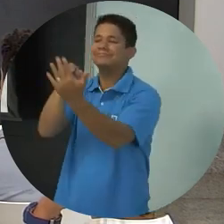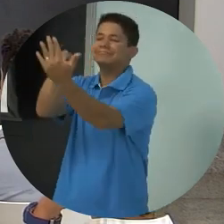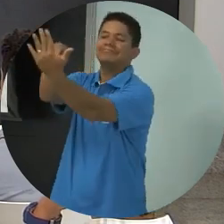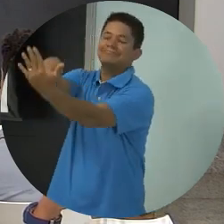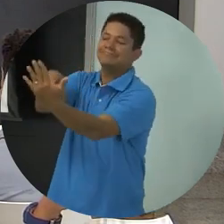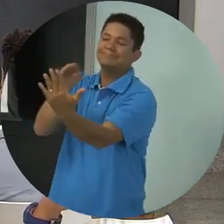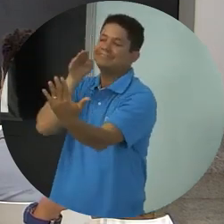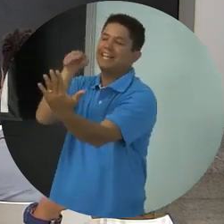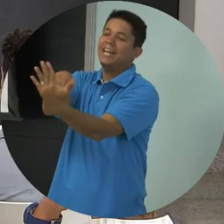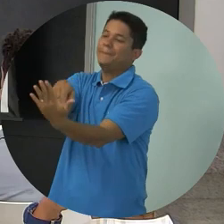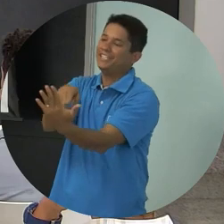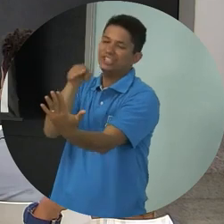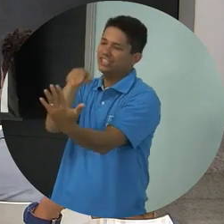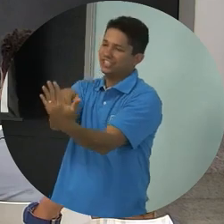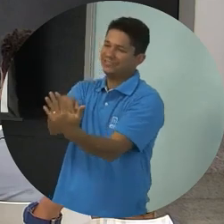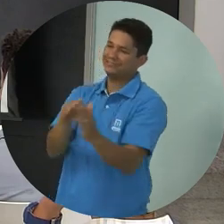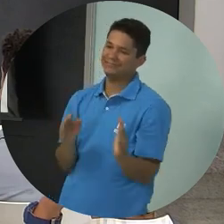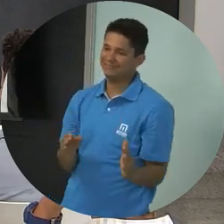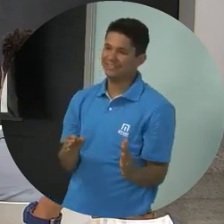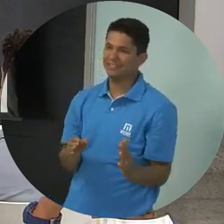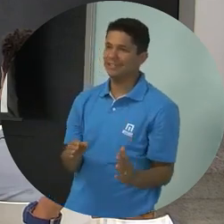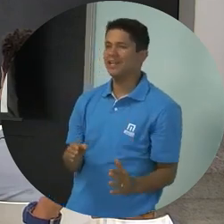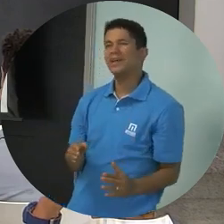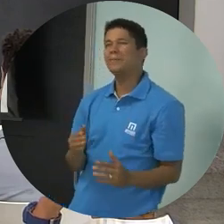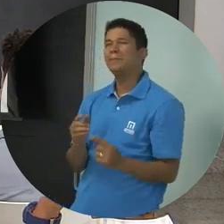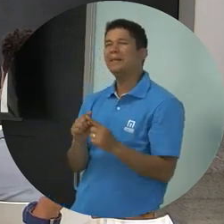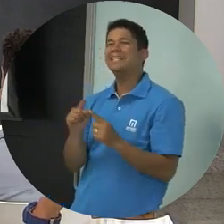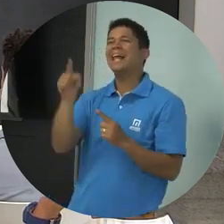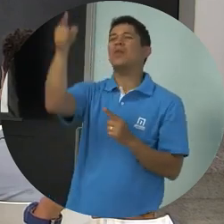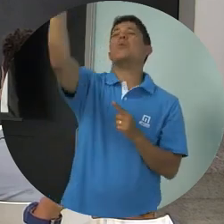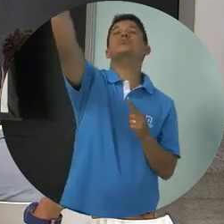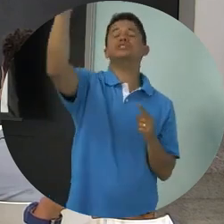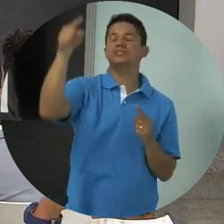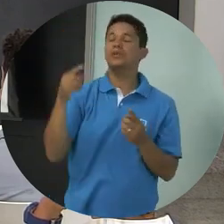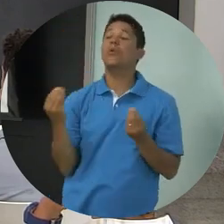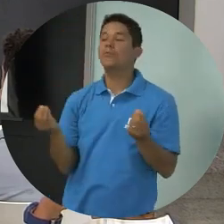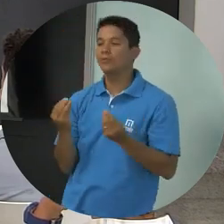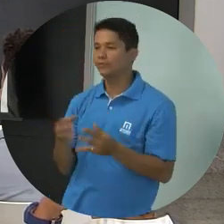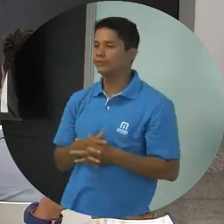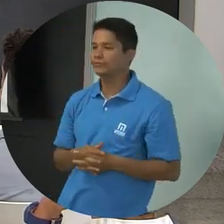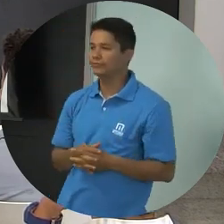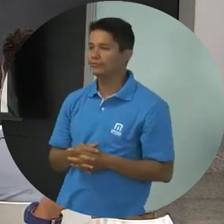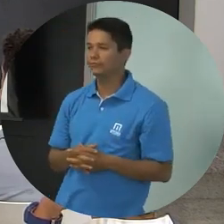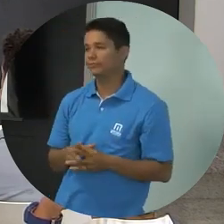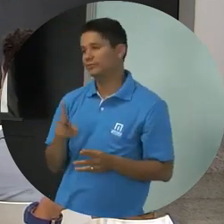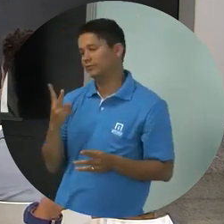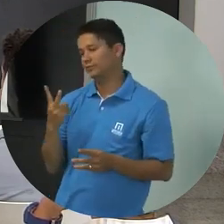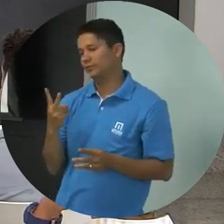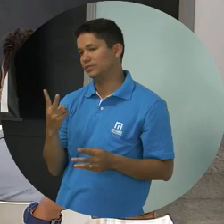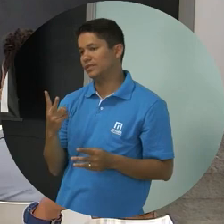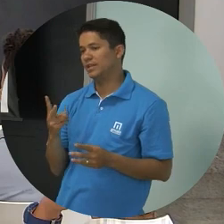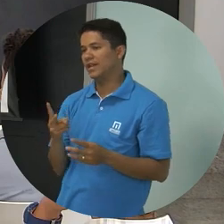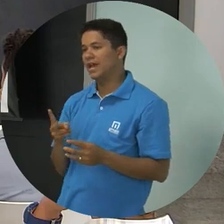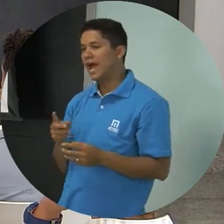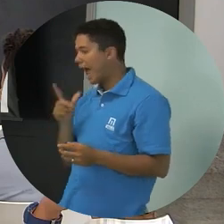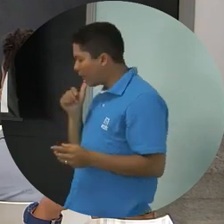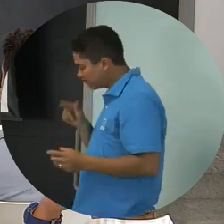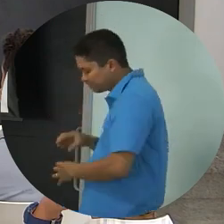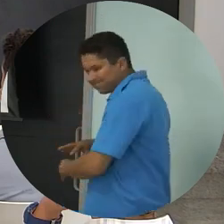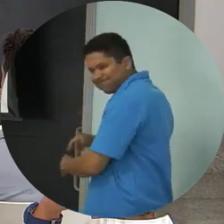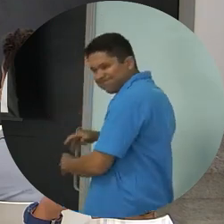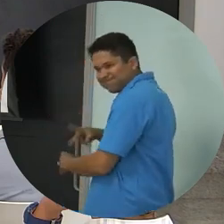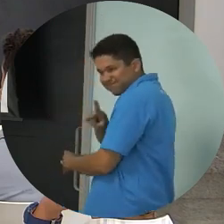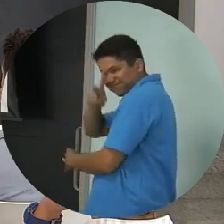água mais distante, eu quero alcançar aquela plantinha que está lá em cima do muro, lá, você tem duas opções. Ou você abre mais a torneira para ganhar